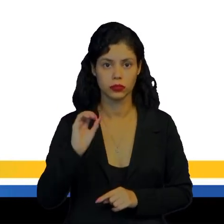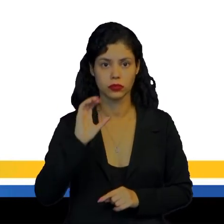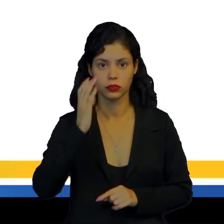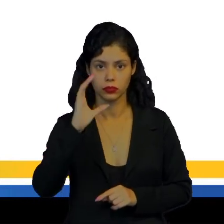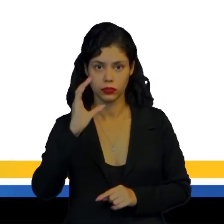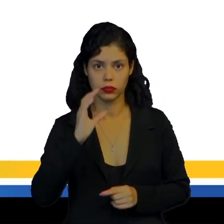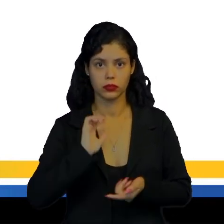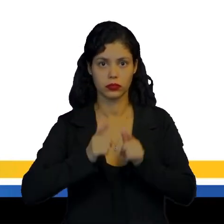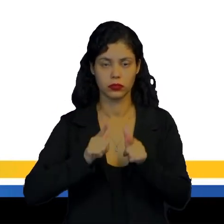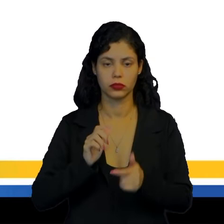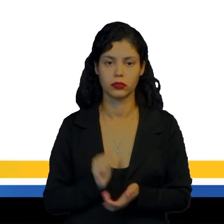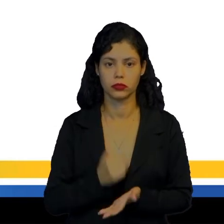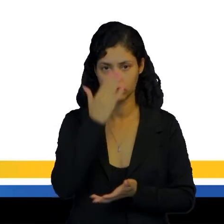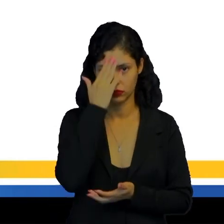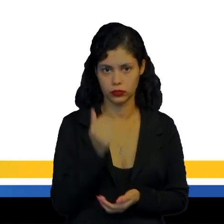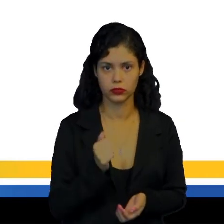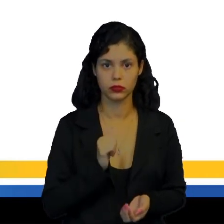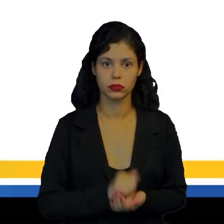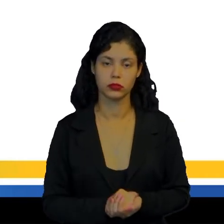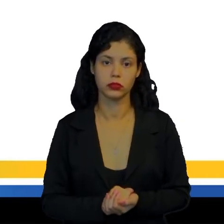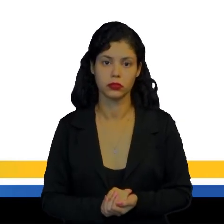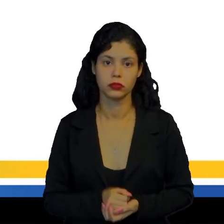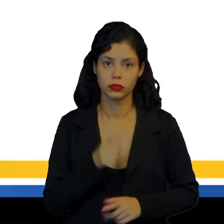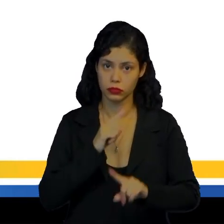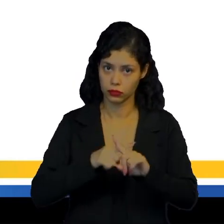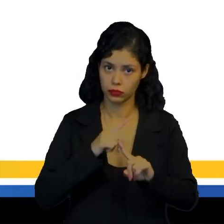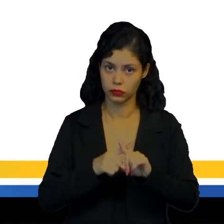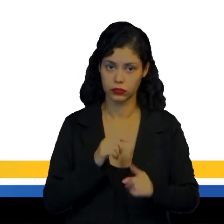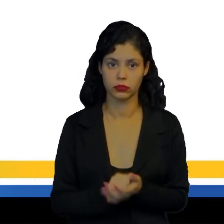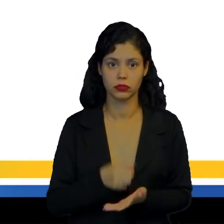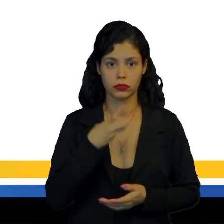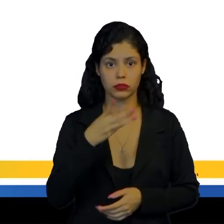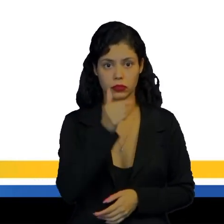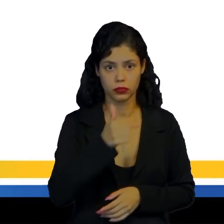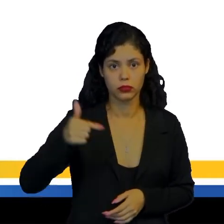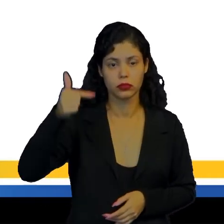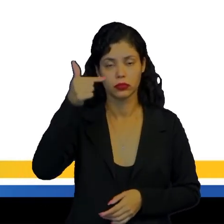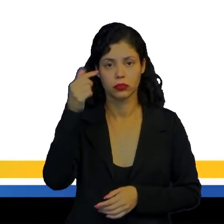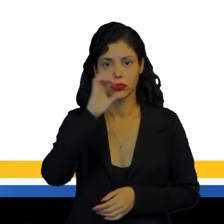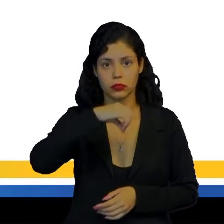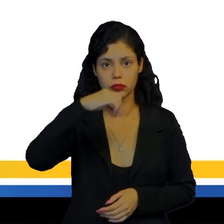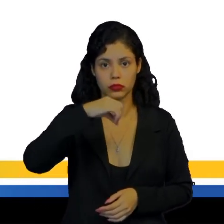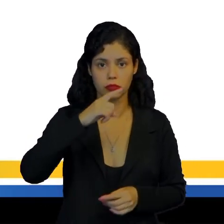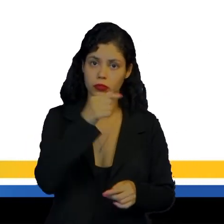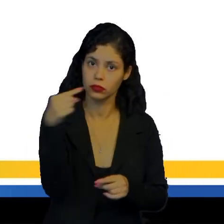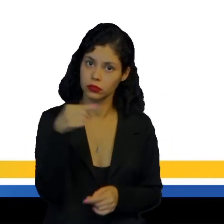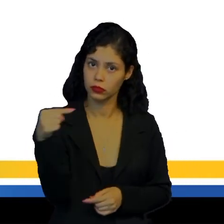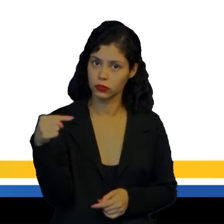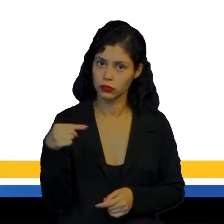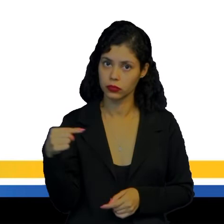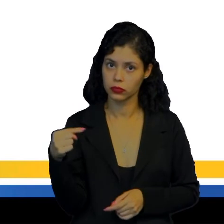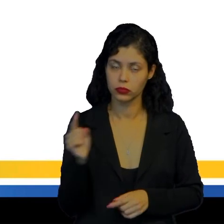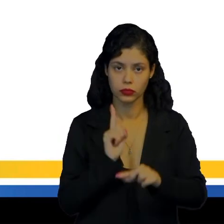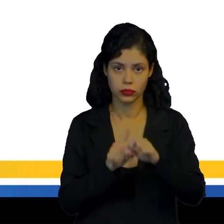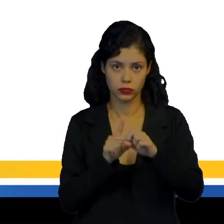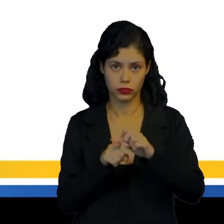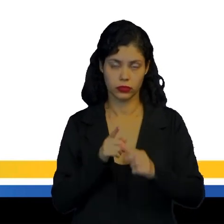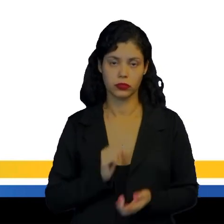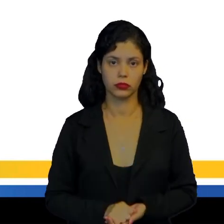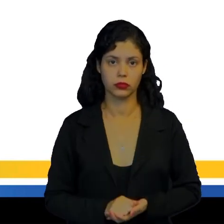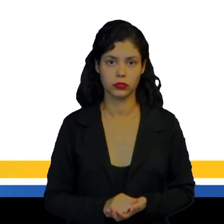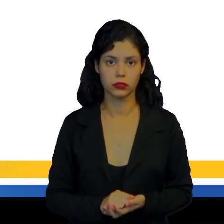C. Logo, sabemos aí que a multiplicação é 3 ao quadrado, 9, menos com menos,